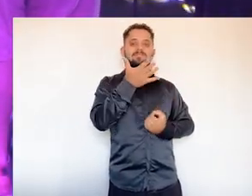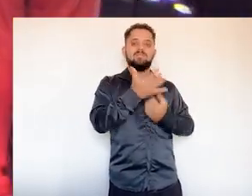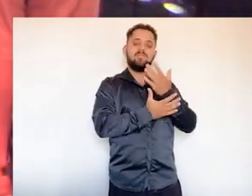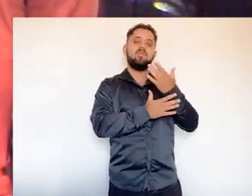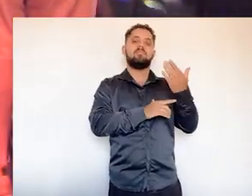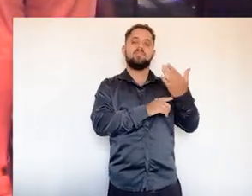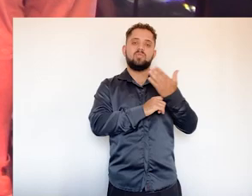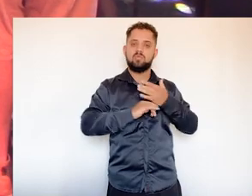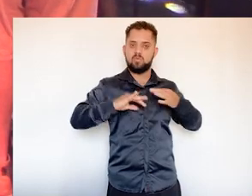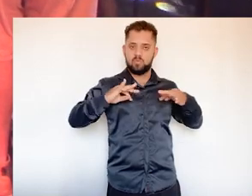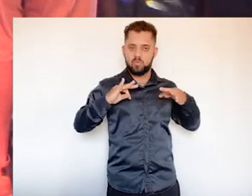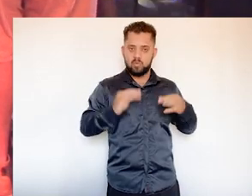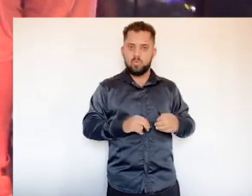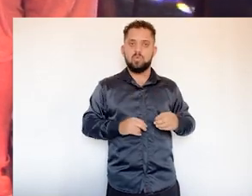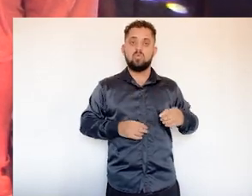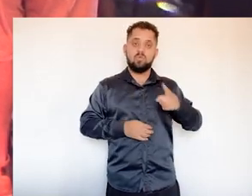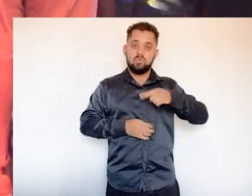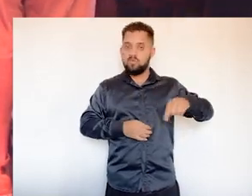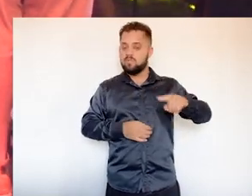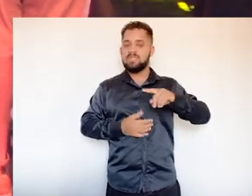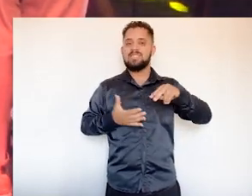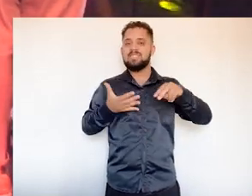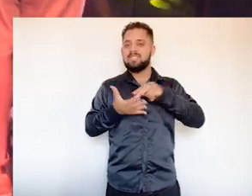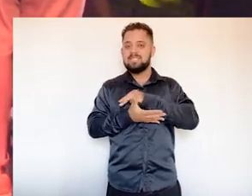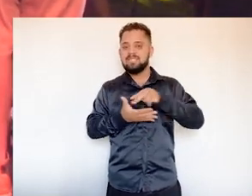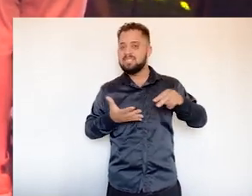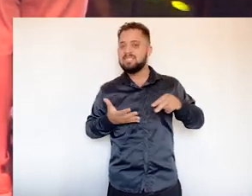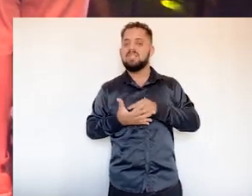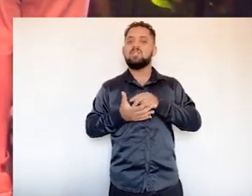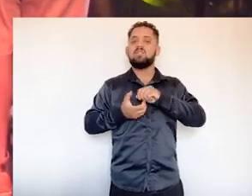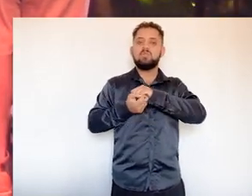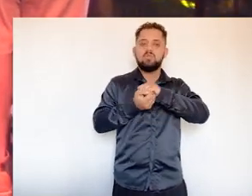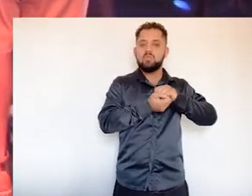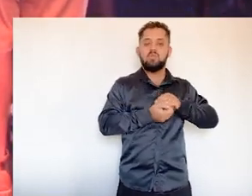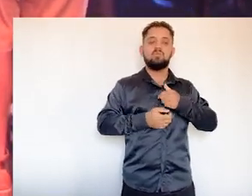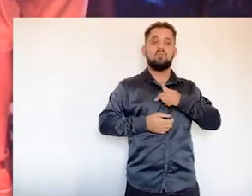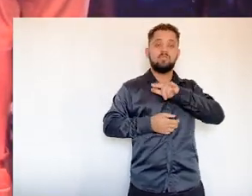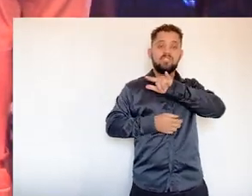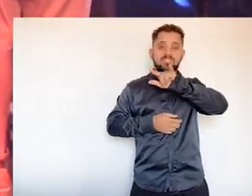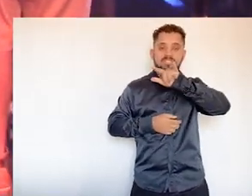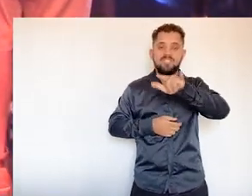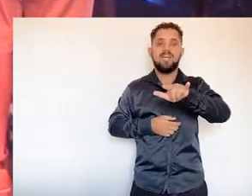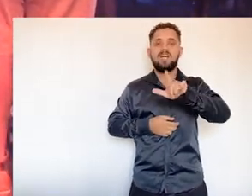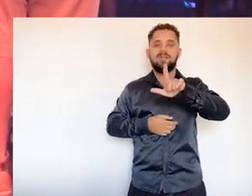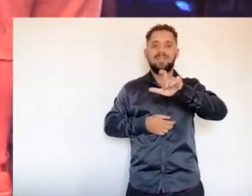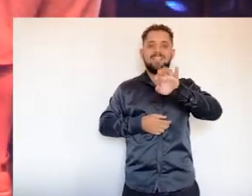você estiver dançando, com quem você estiver, eu te amo!